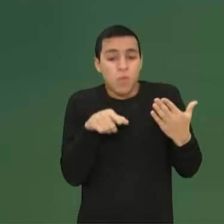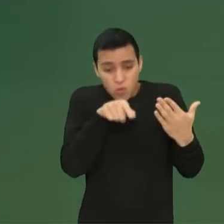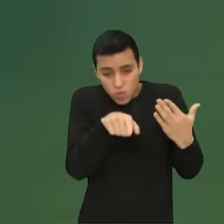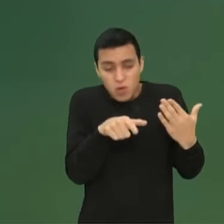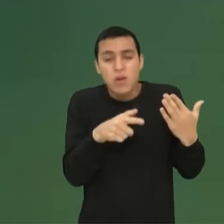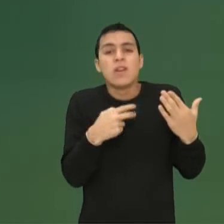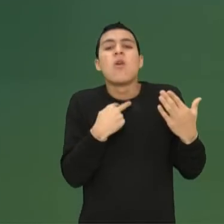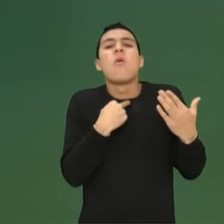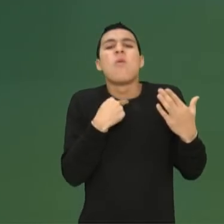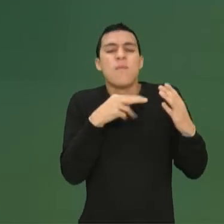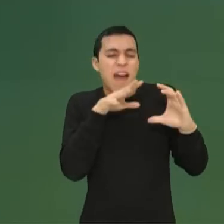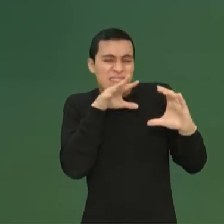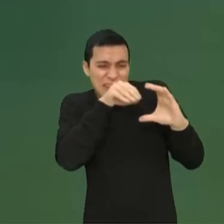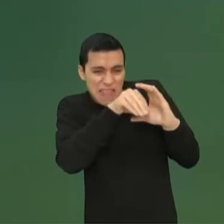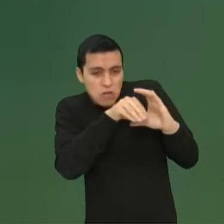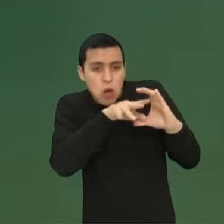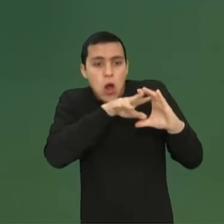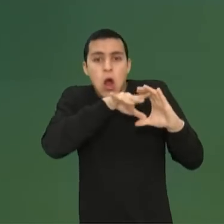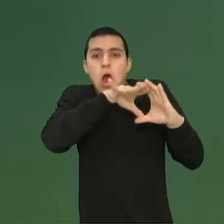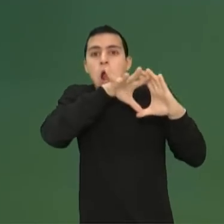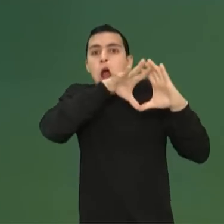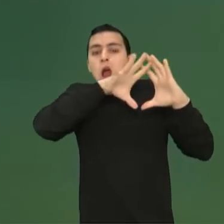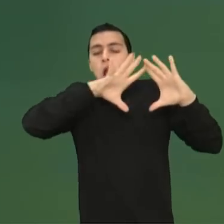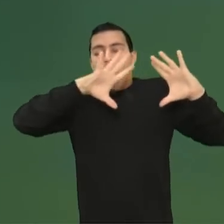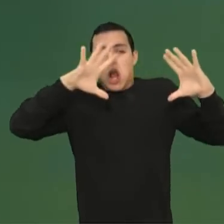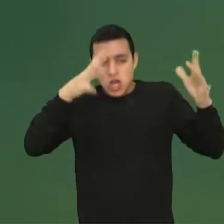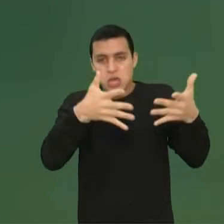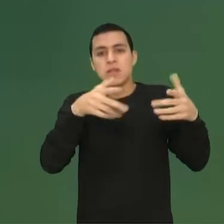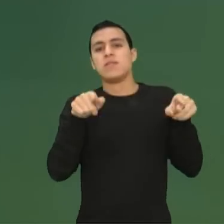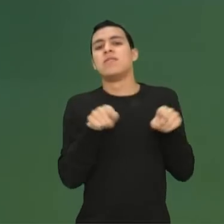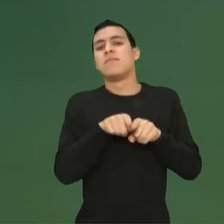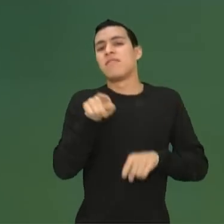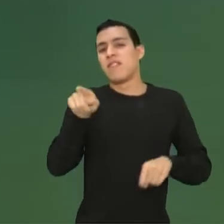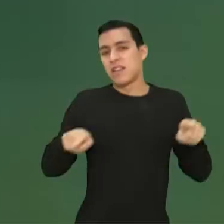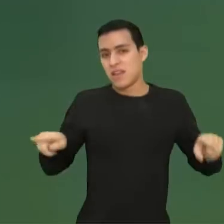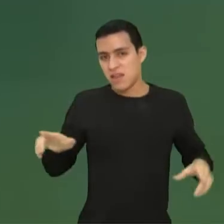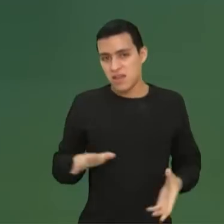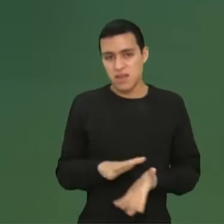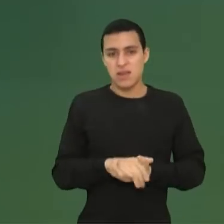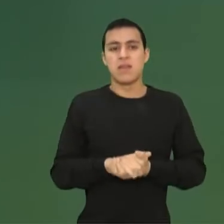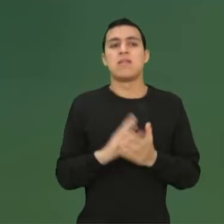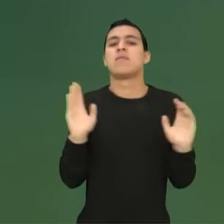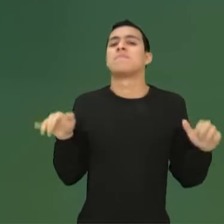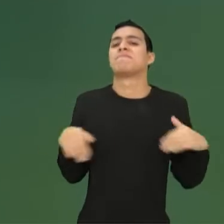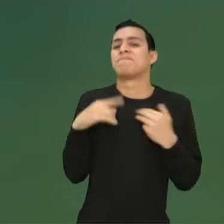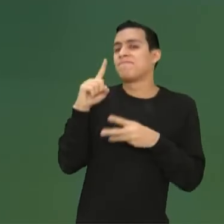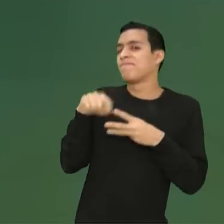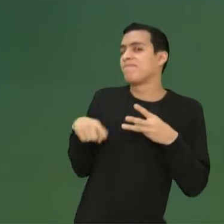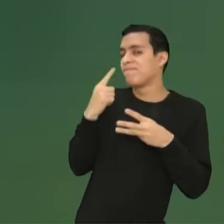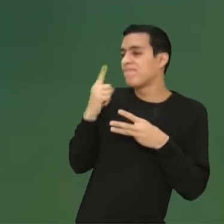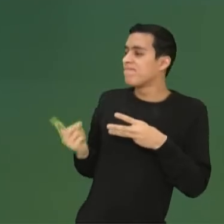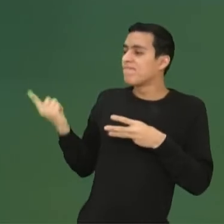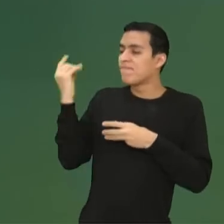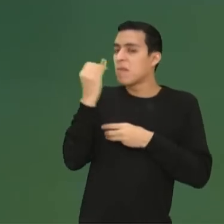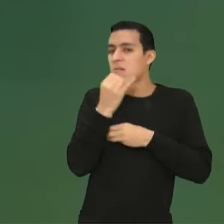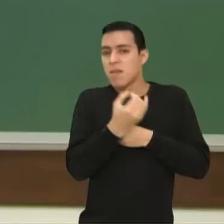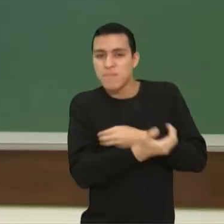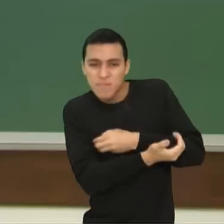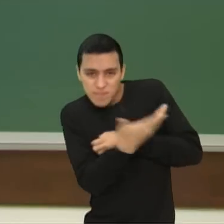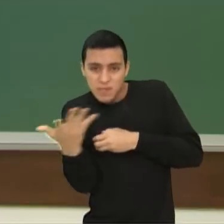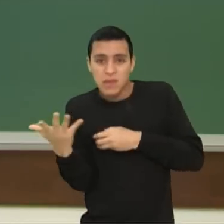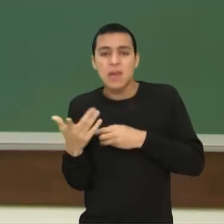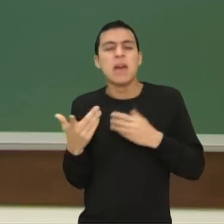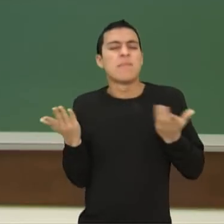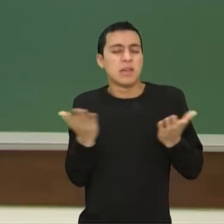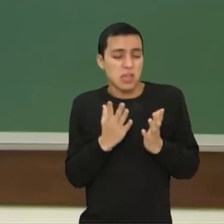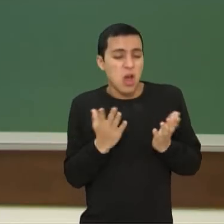ela ocupa dentro dessa bexiga de borracha também vai variar. Então eu trouxe essas 3 situações para vocês, mas eu vou contar,